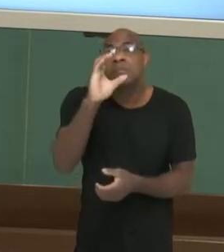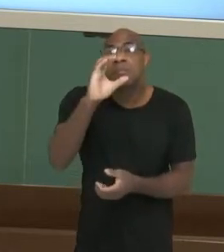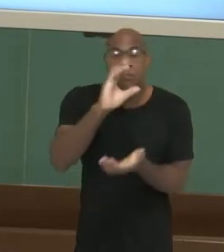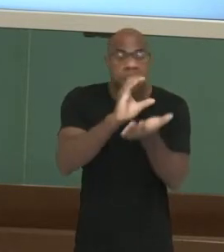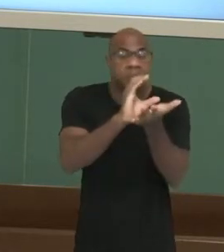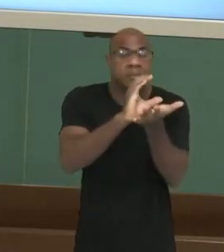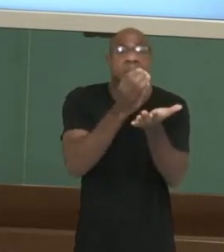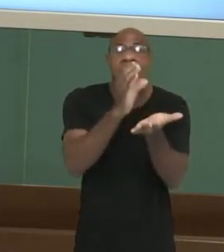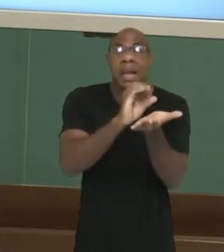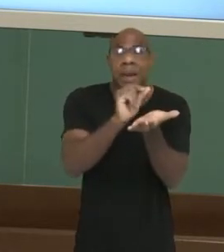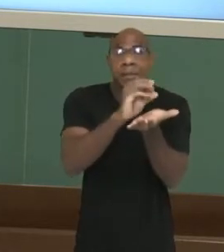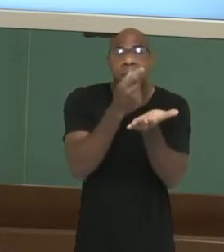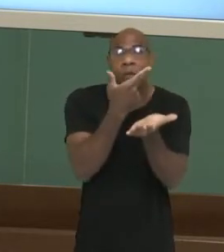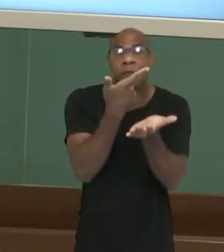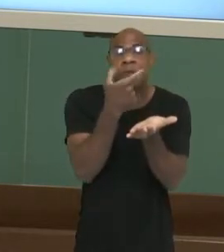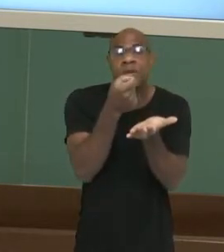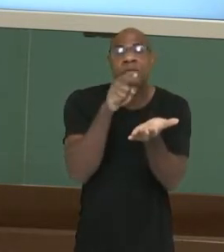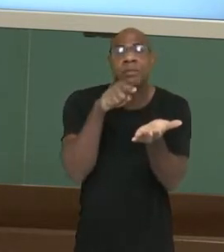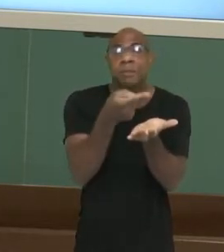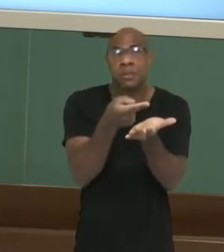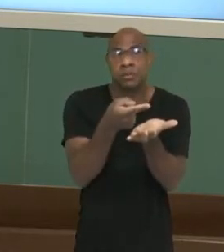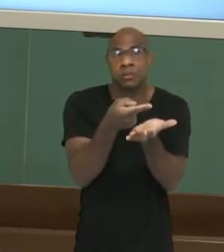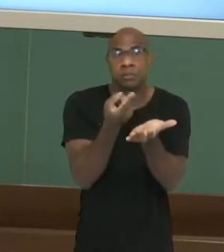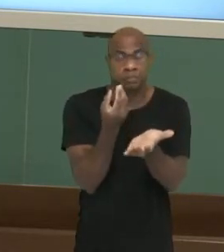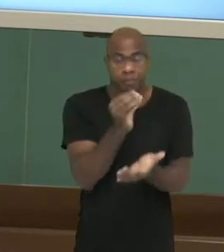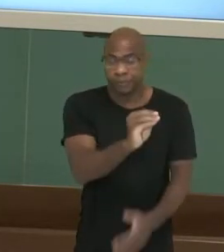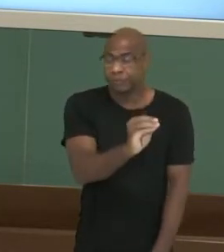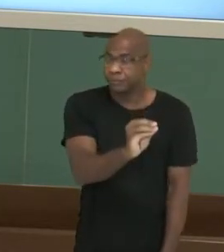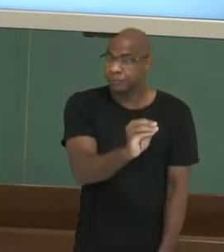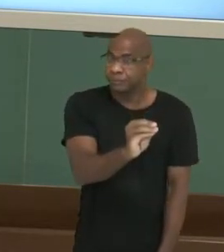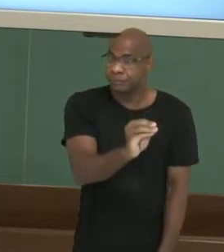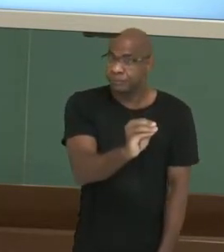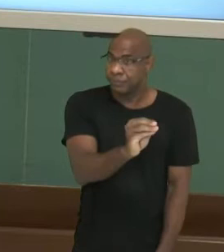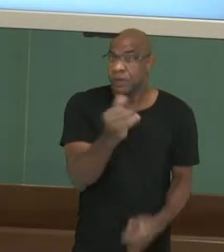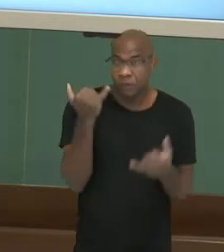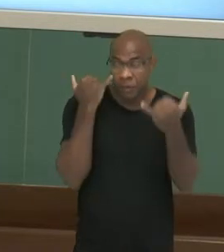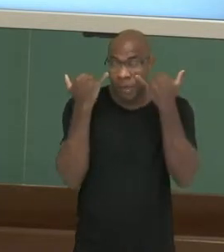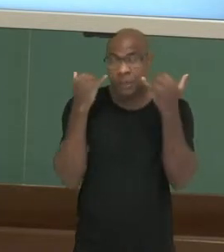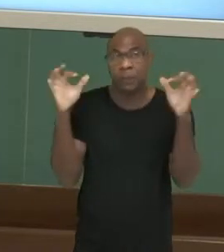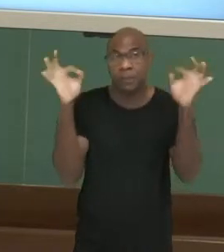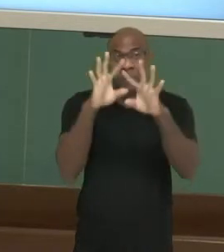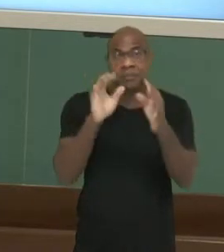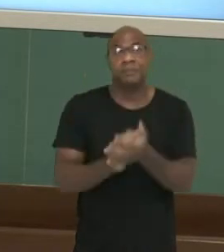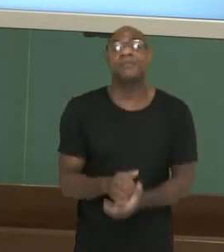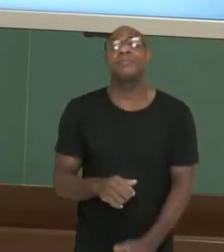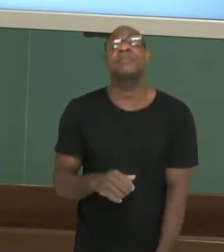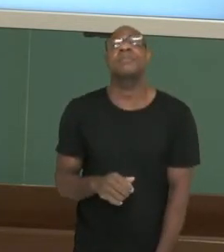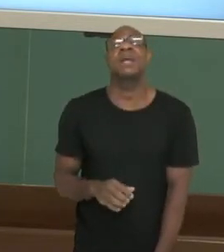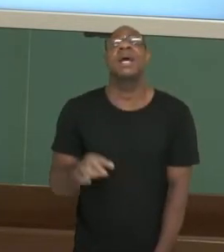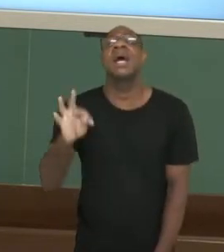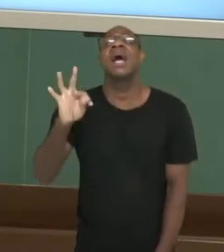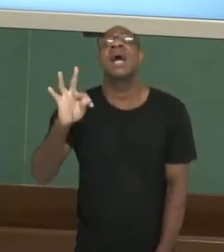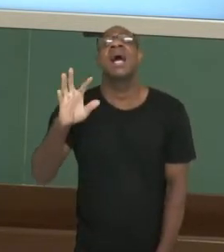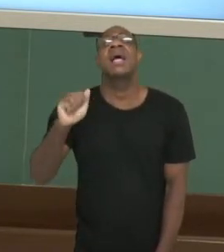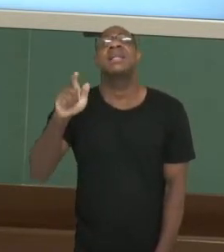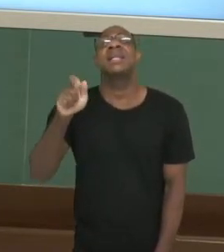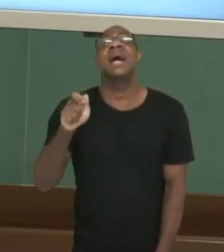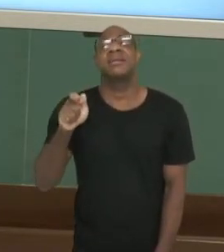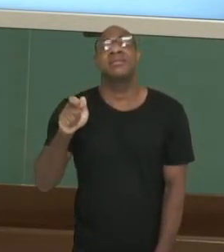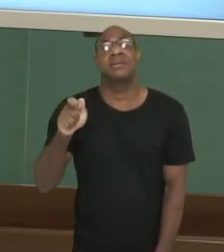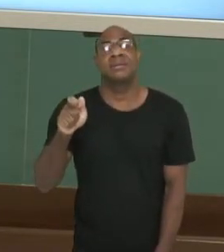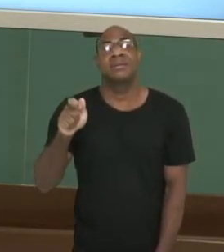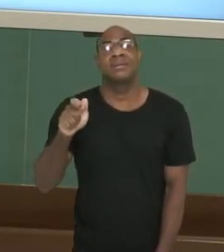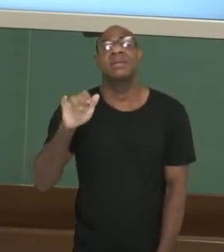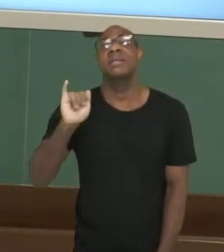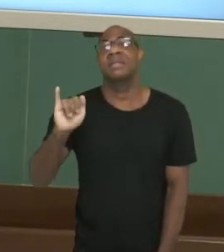precisa usar depois da vírgula, tá? Usa 20 mil que já tem bastante zero. E a taxa 0,4% ao mês.